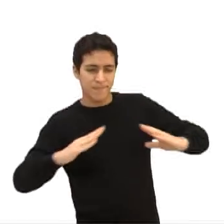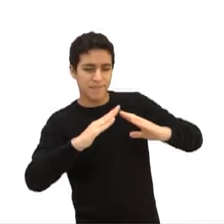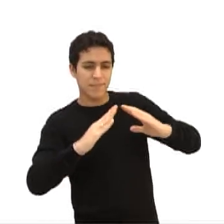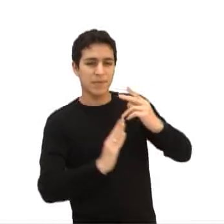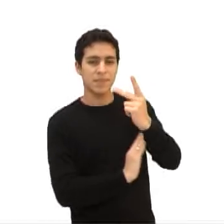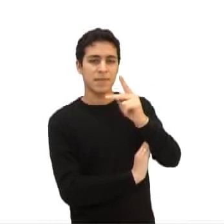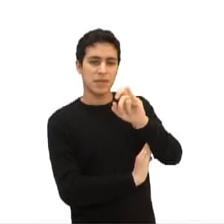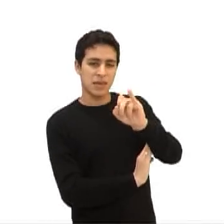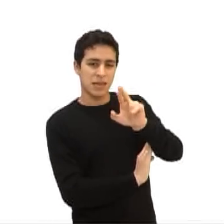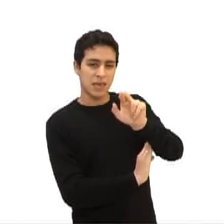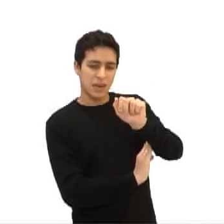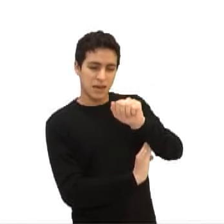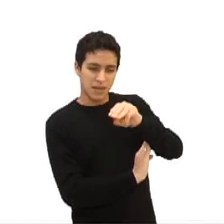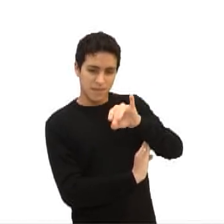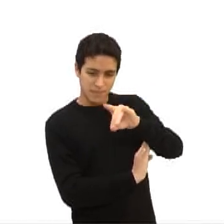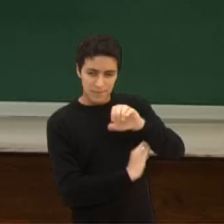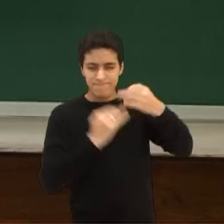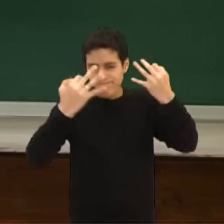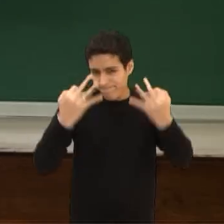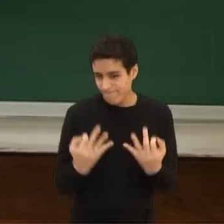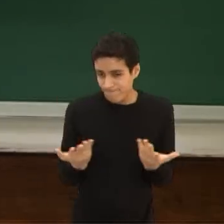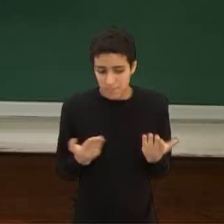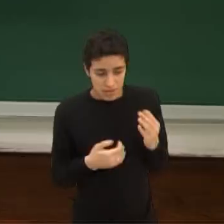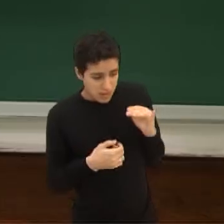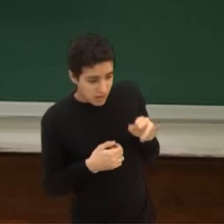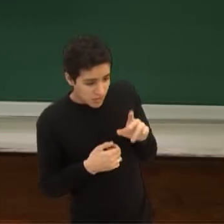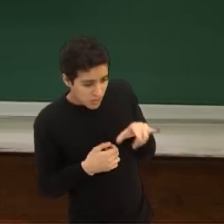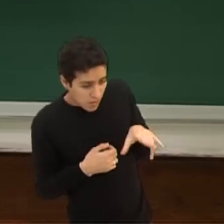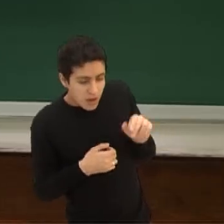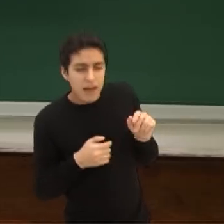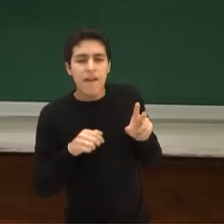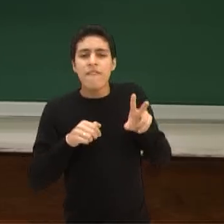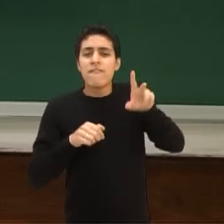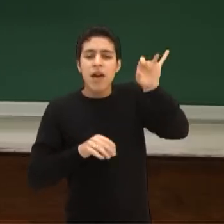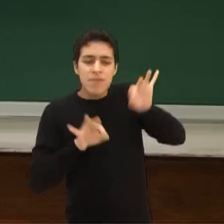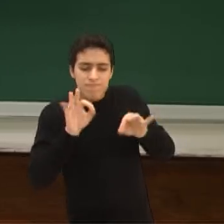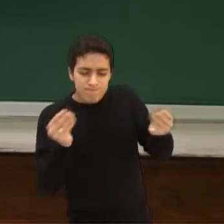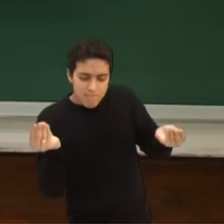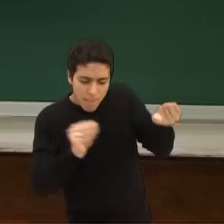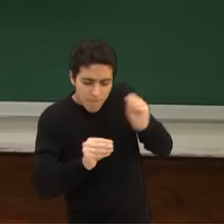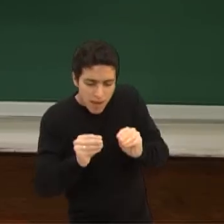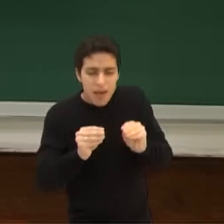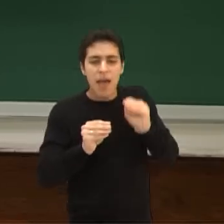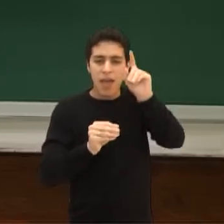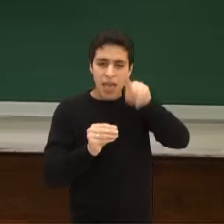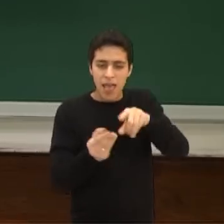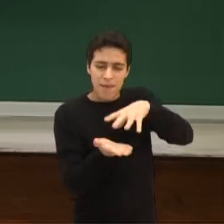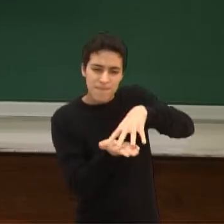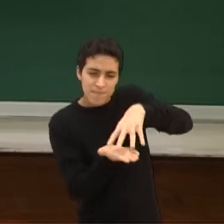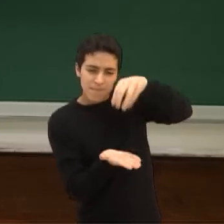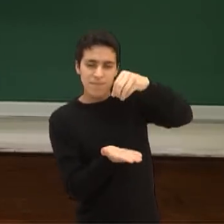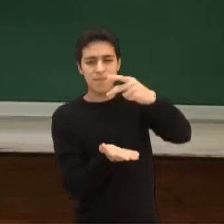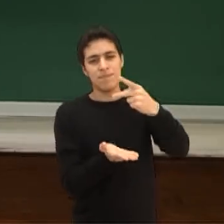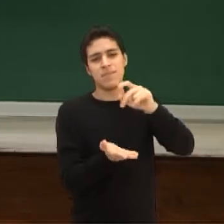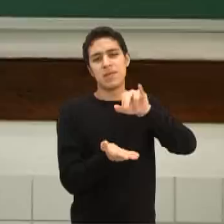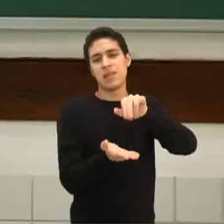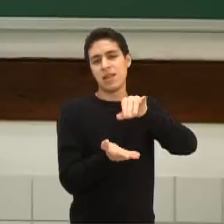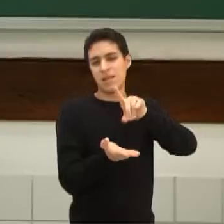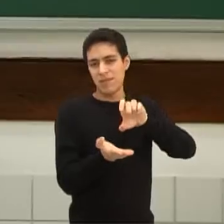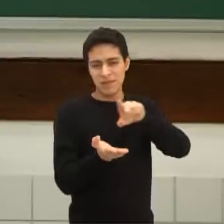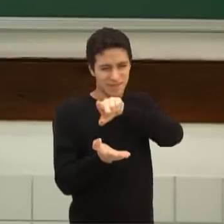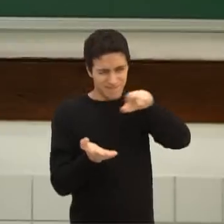pirâmide. Então, a Juliana vai montar uma pirâmide. Essa vocês acertaram,